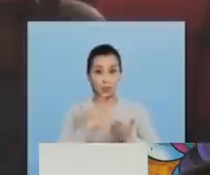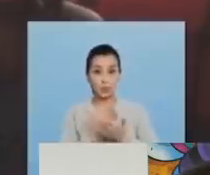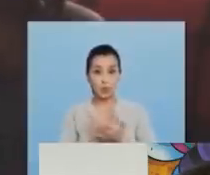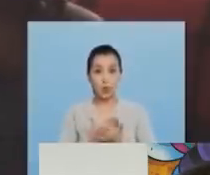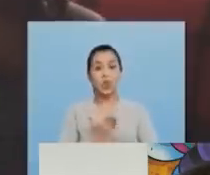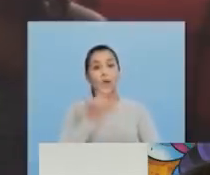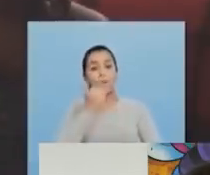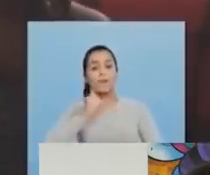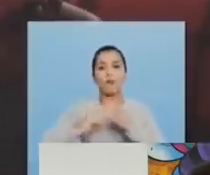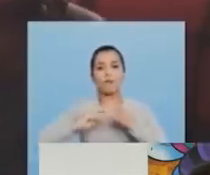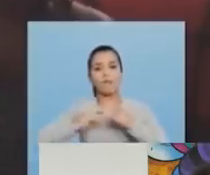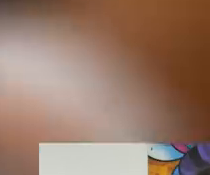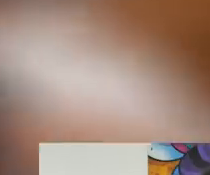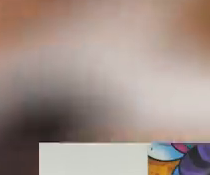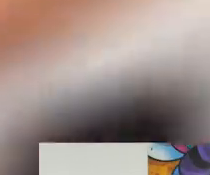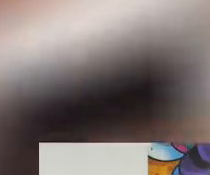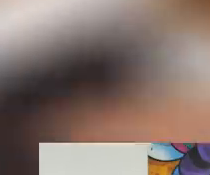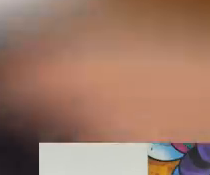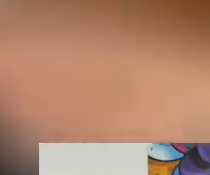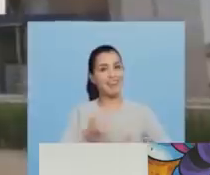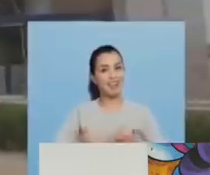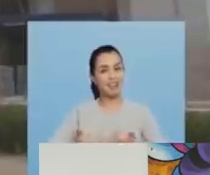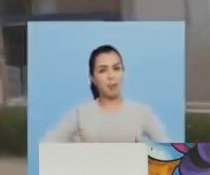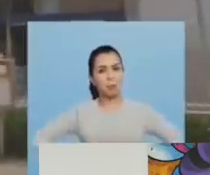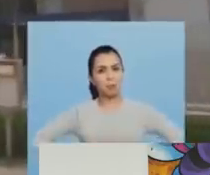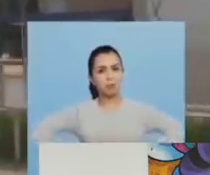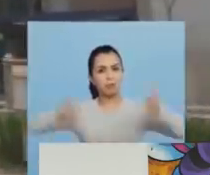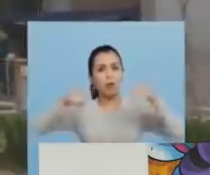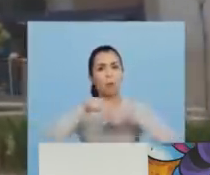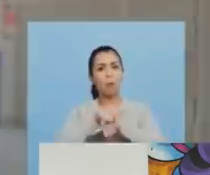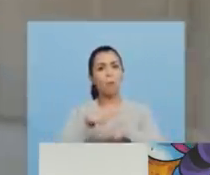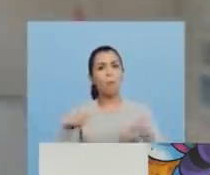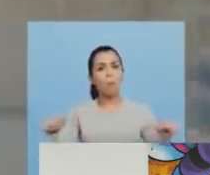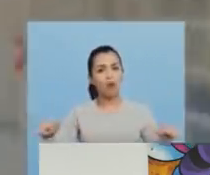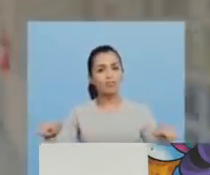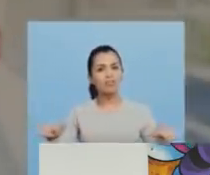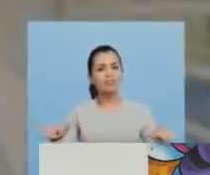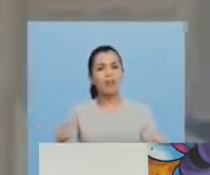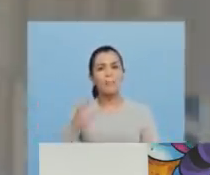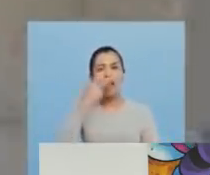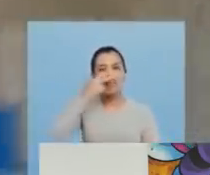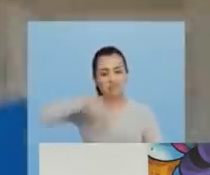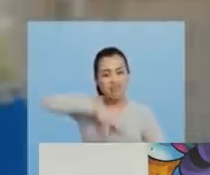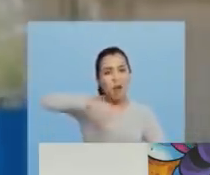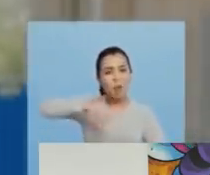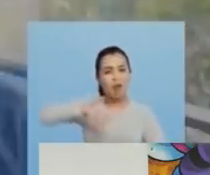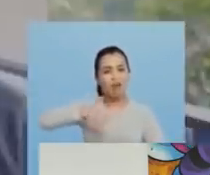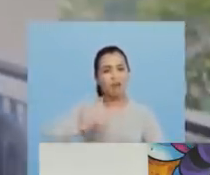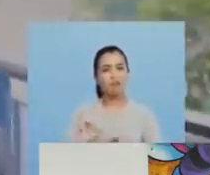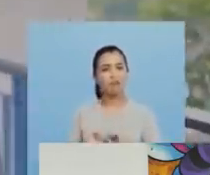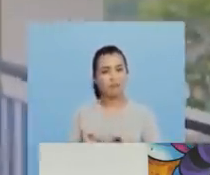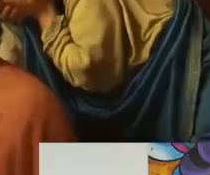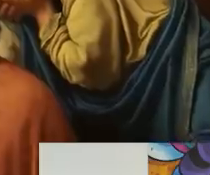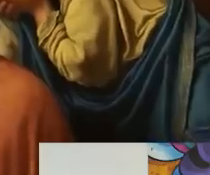Na minha escola, ele tava ruim. Que cuzão. Um prédio desse sem a criançada aqui dentro. Um prédio